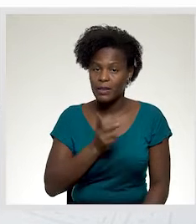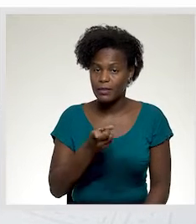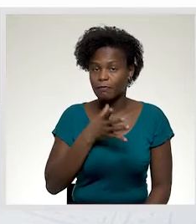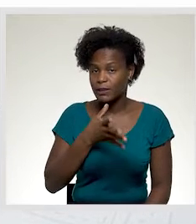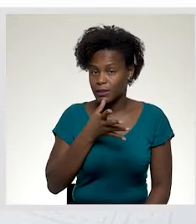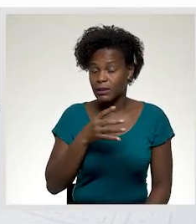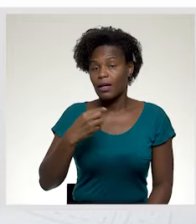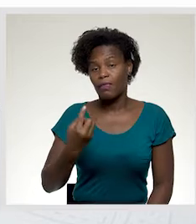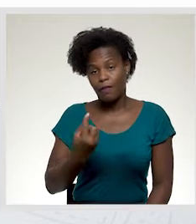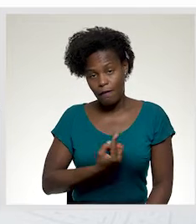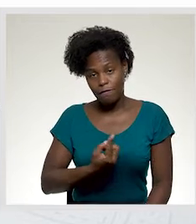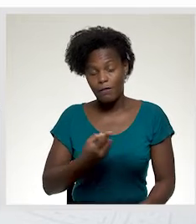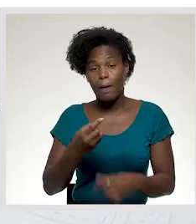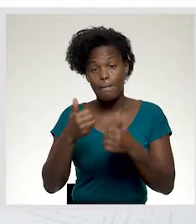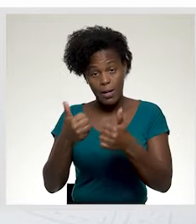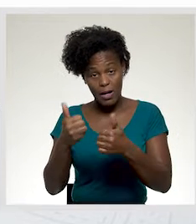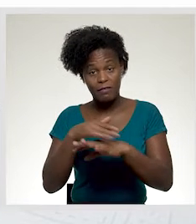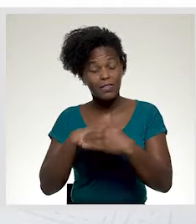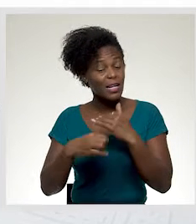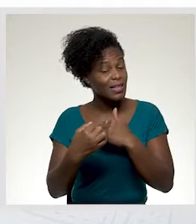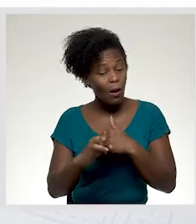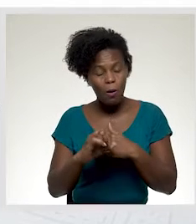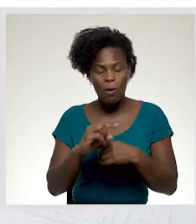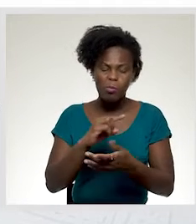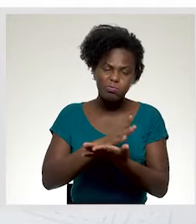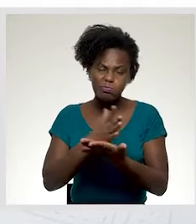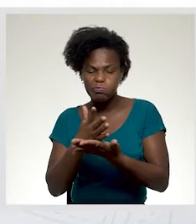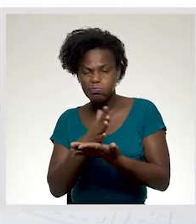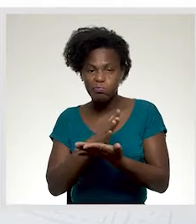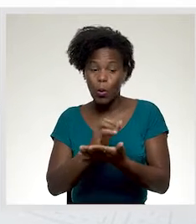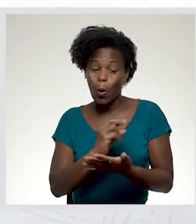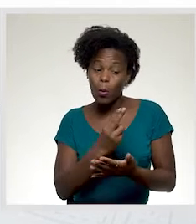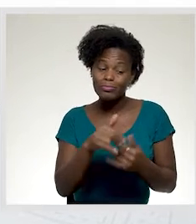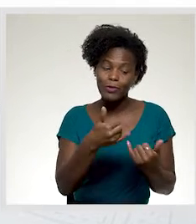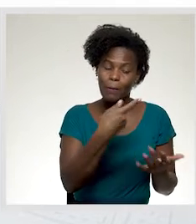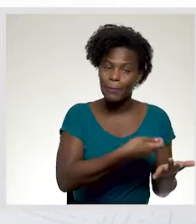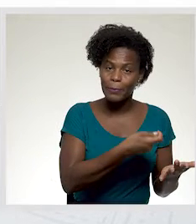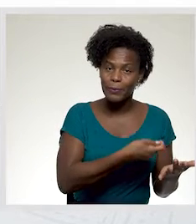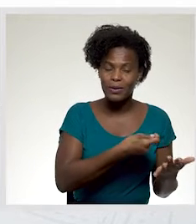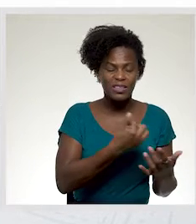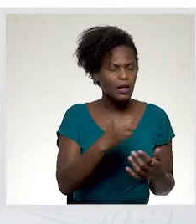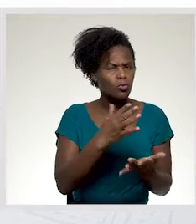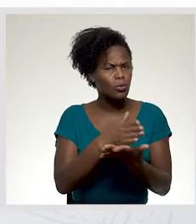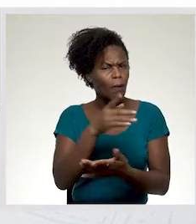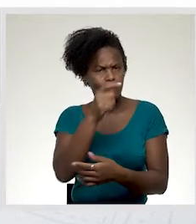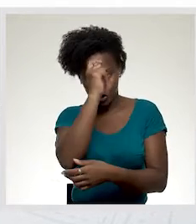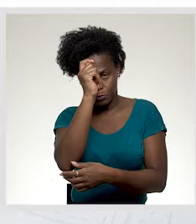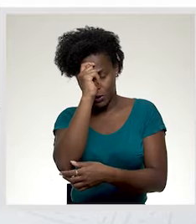diz: devemos fazer o bem não por inclinação ou recompensa, mas por puro